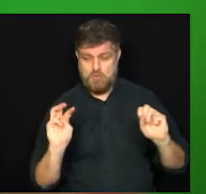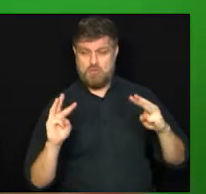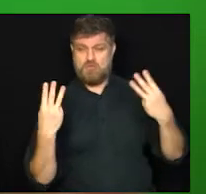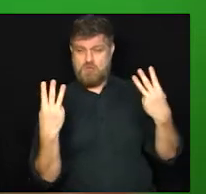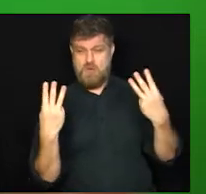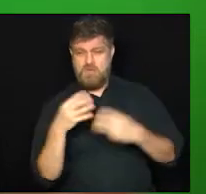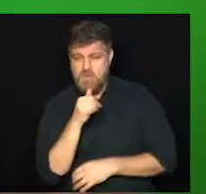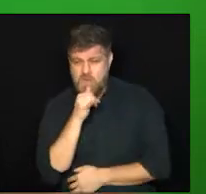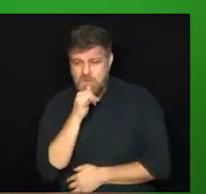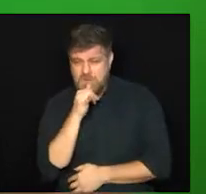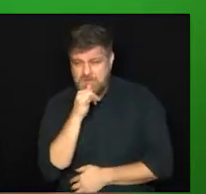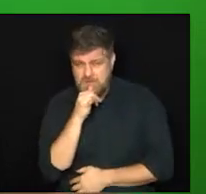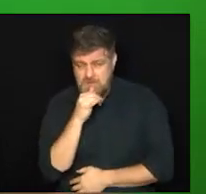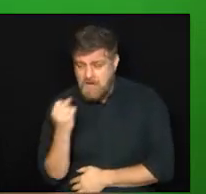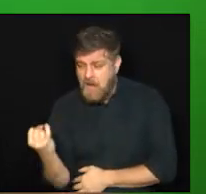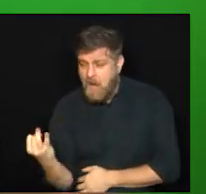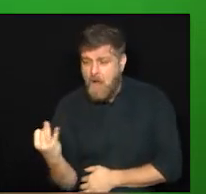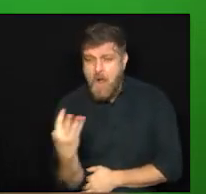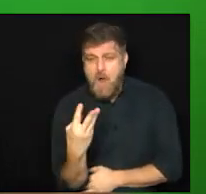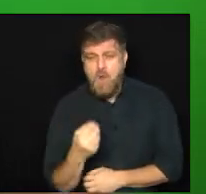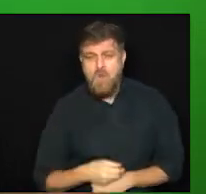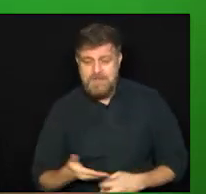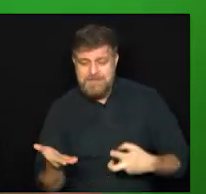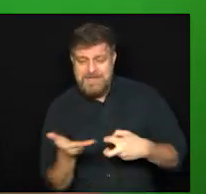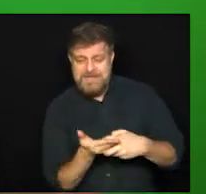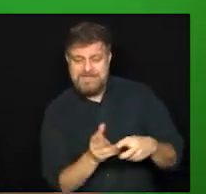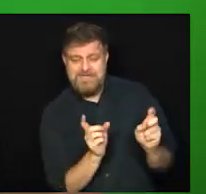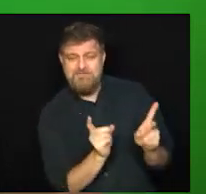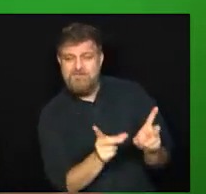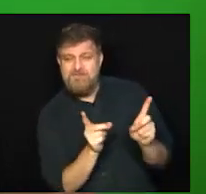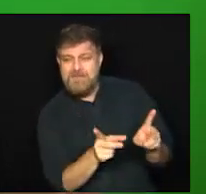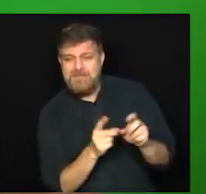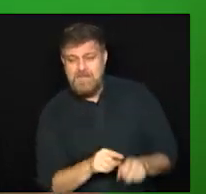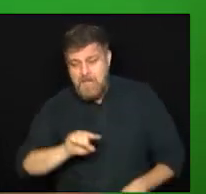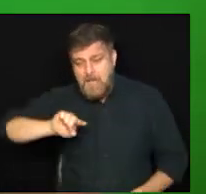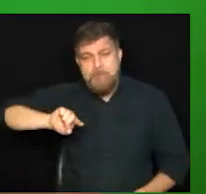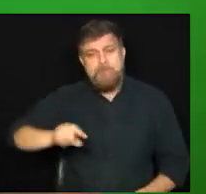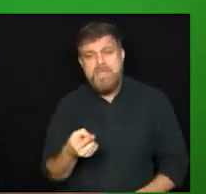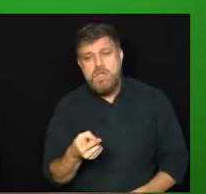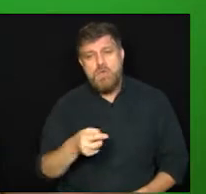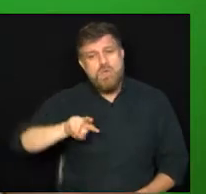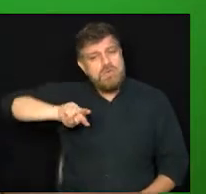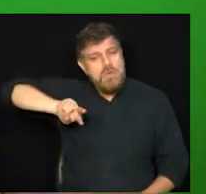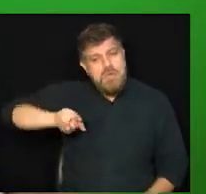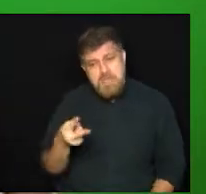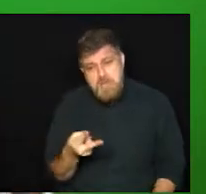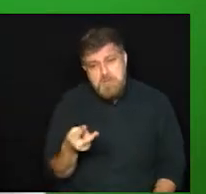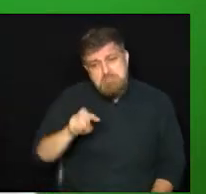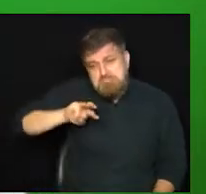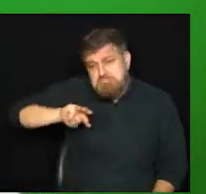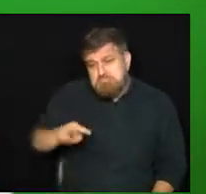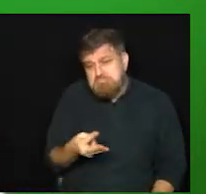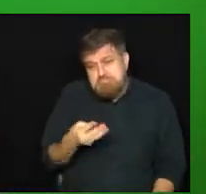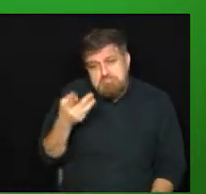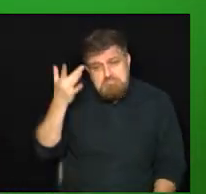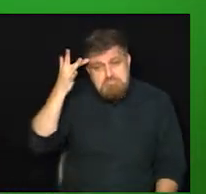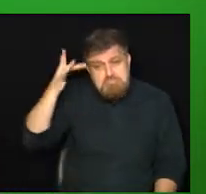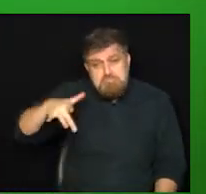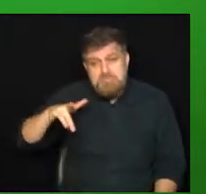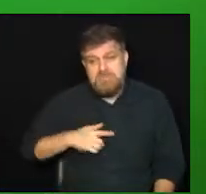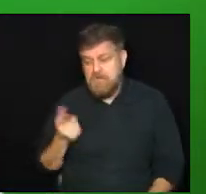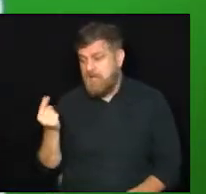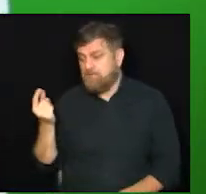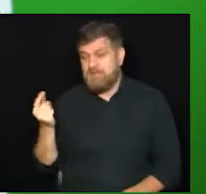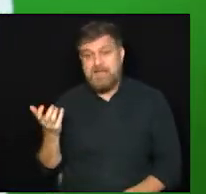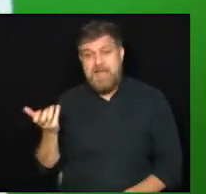Campinas. Quantos ingressos eu vou vender? 1.000, 2.000, 3.000? A Finanças quer